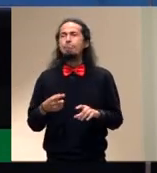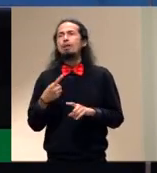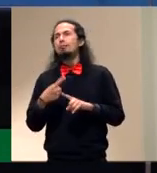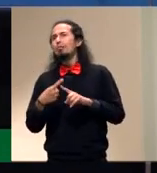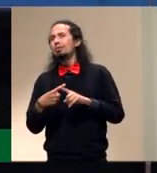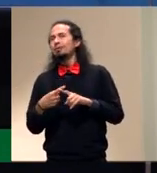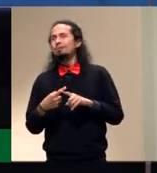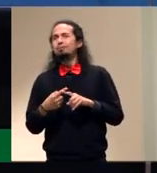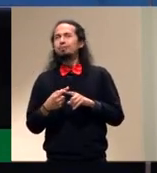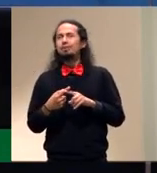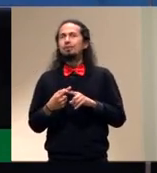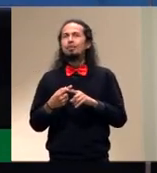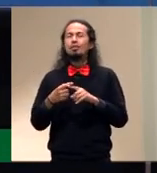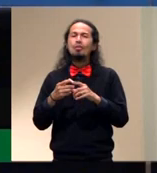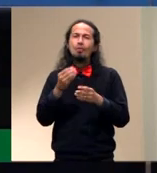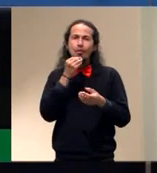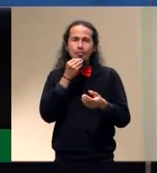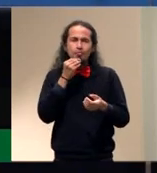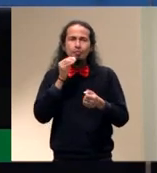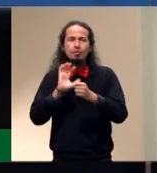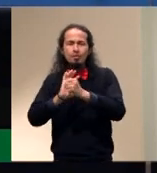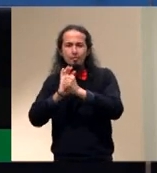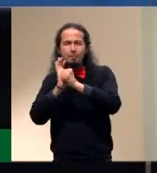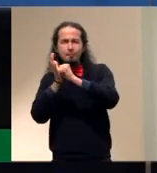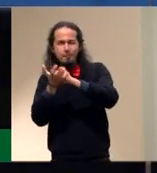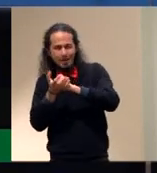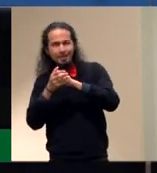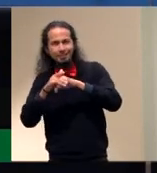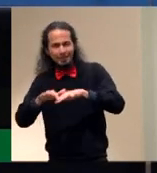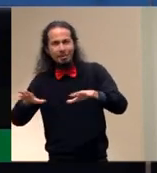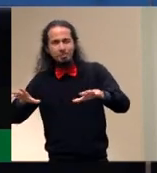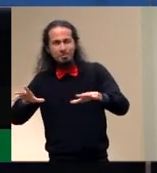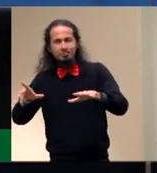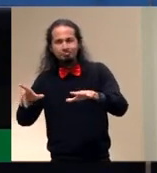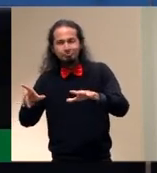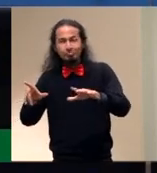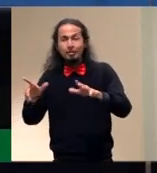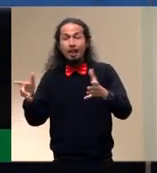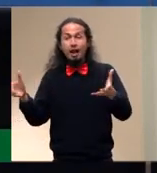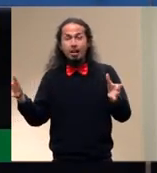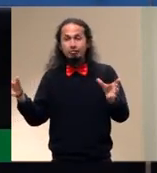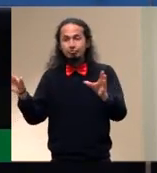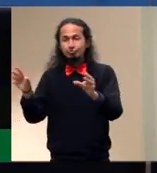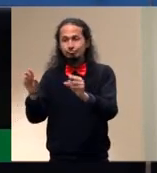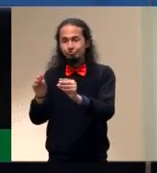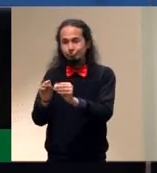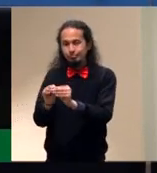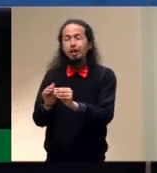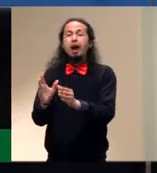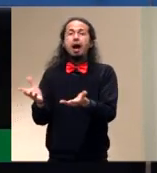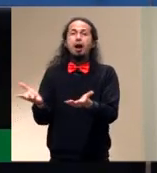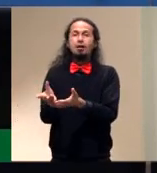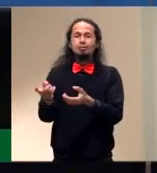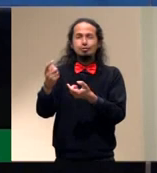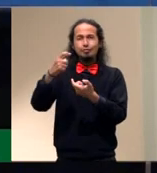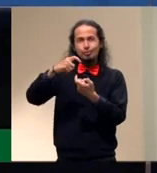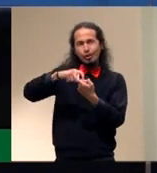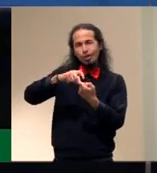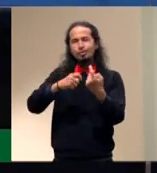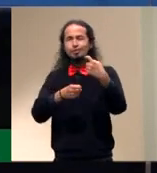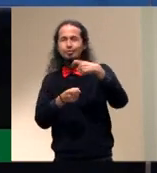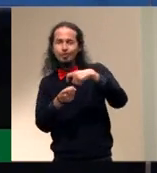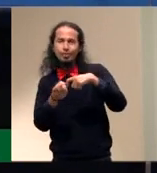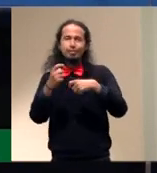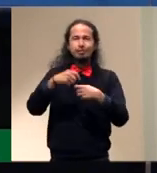pandêmico, claro que a distância das crianças das unidades educativas trouxe consequências que talvez a gente não possa